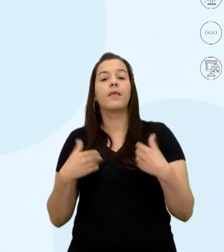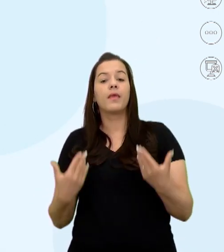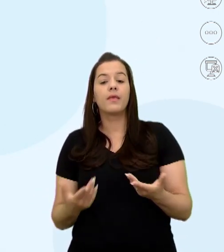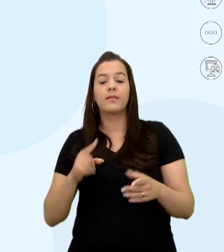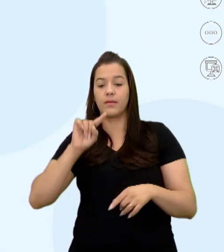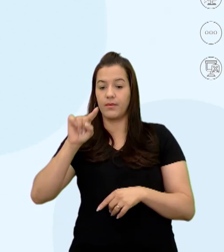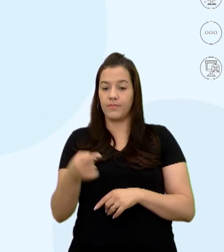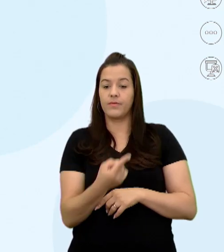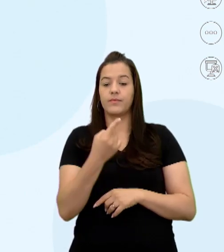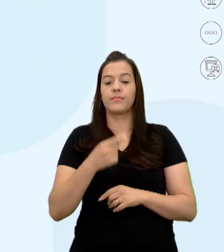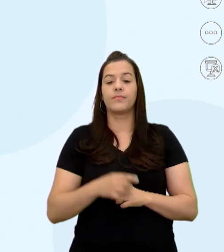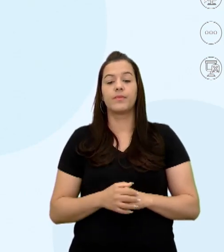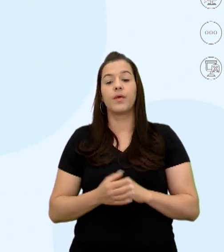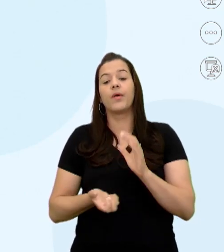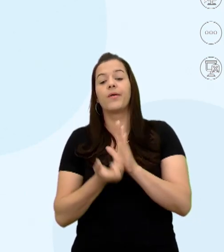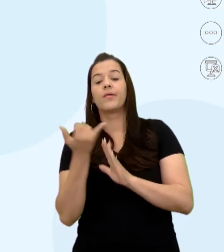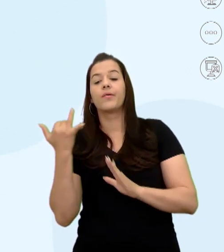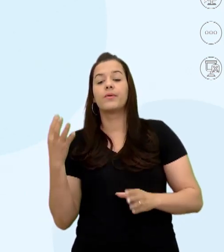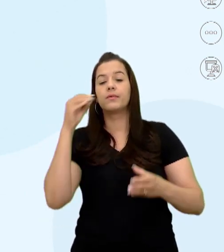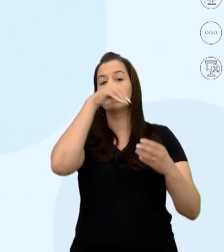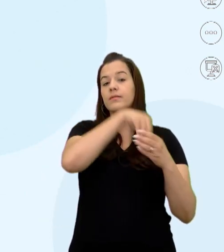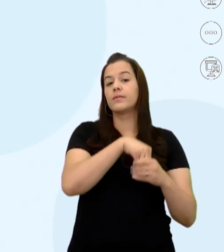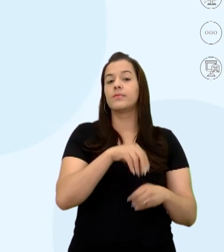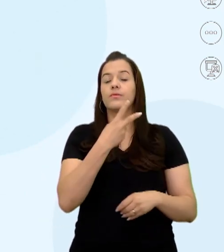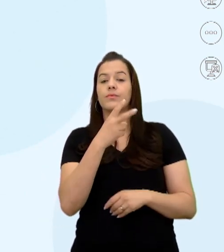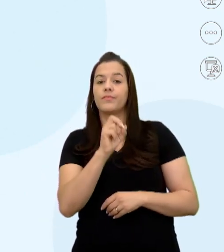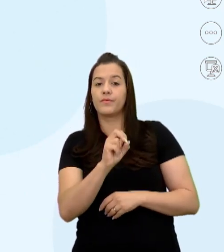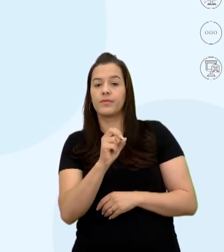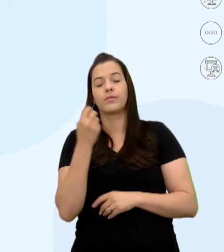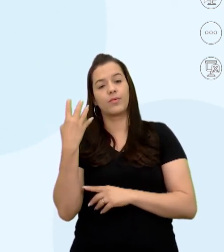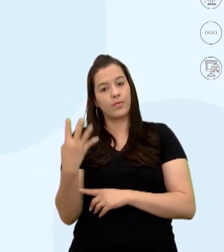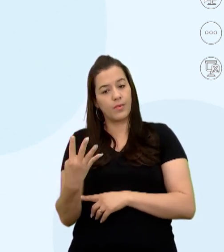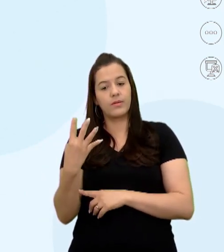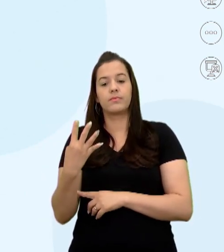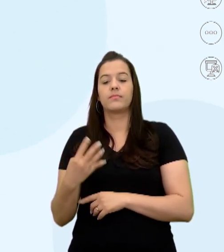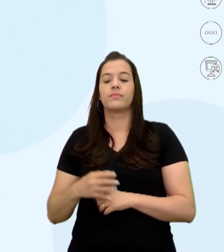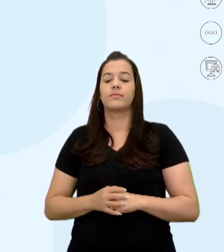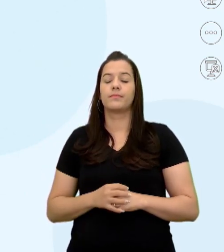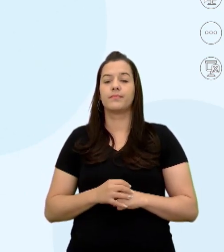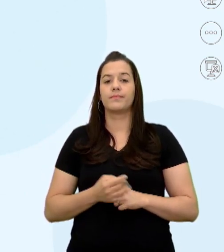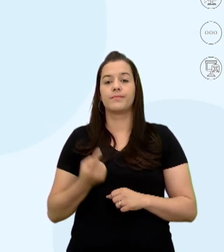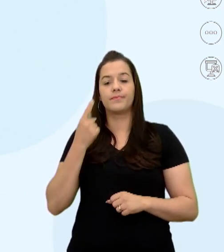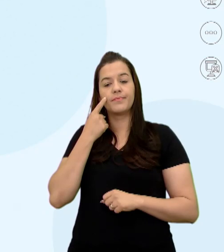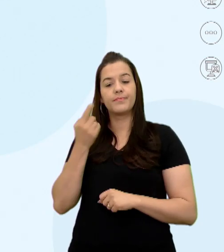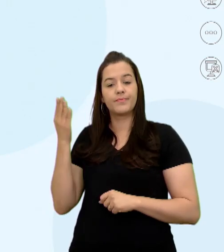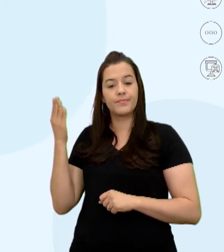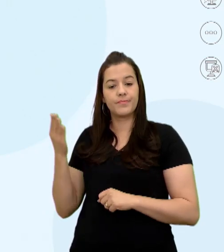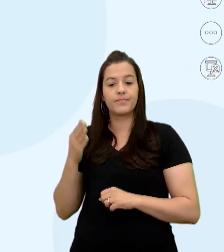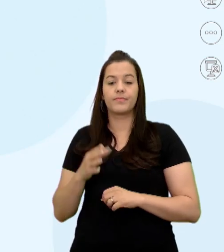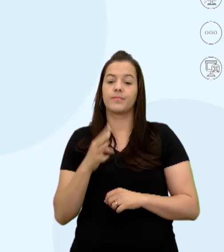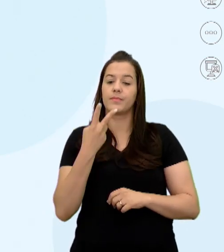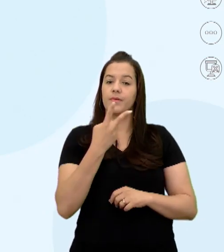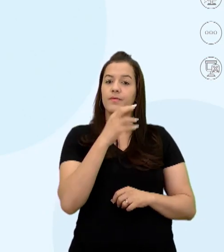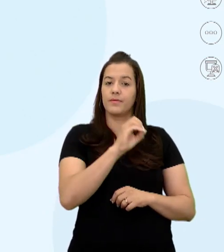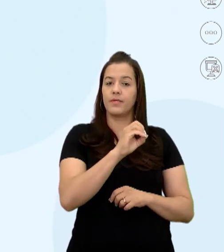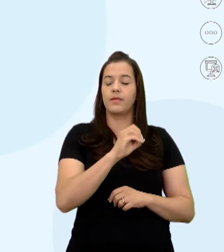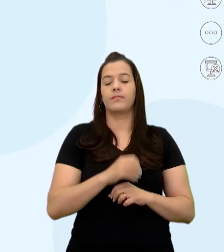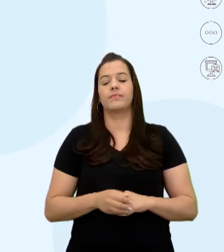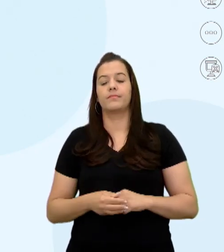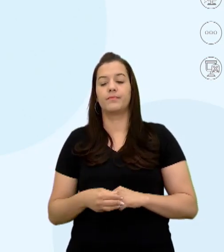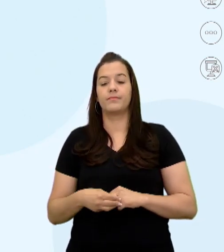puxar a vírgula. Quantas vezes o 5 cabe no 20? 4 vezes. 4 vezes 5 dá 20. Para